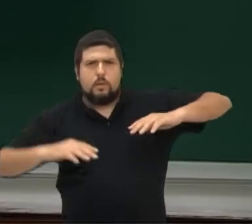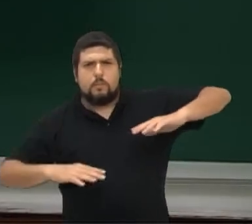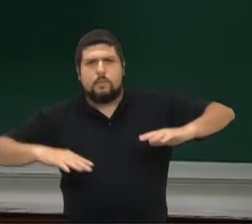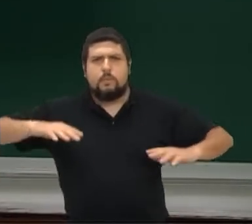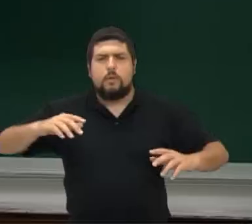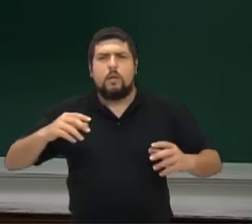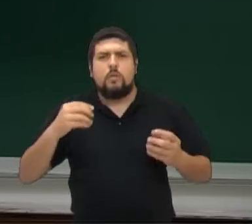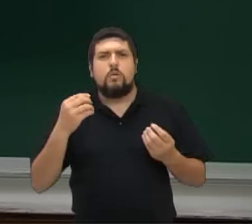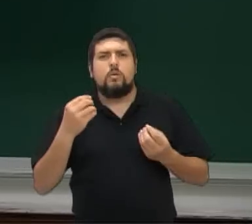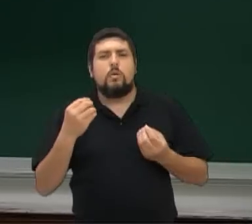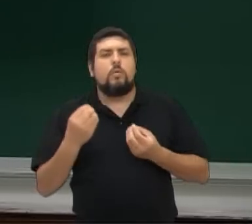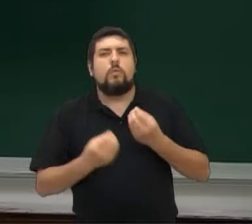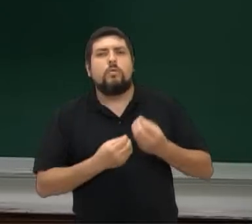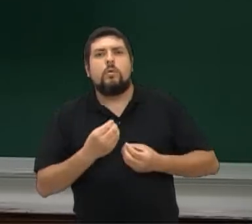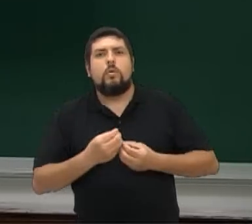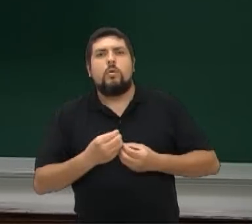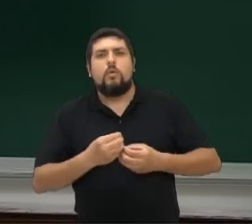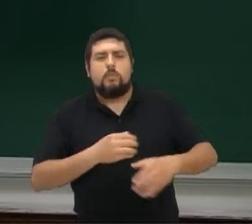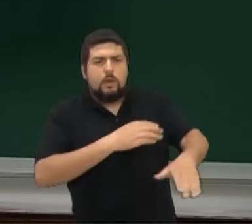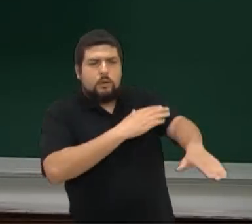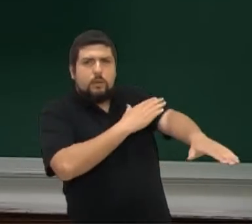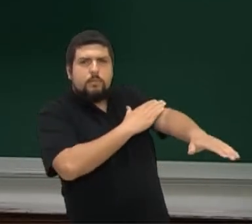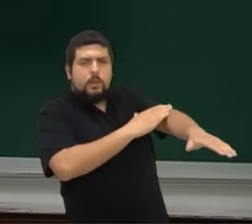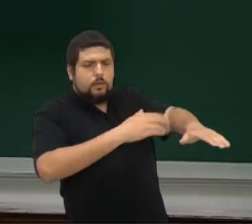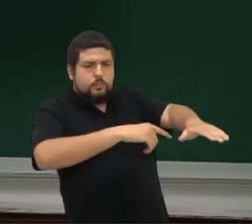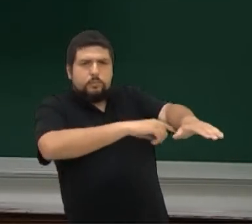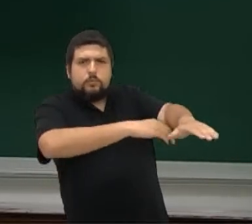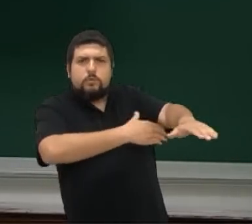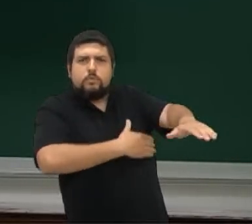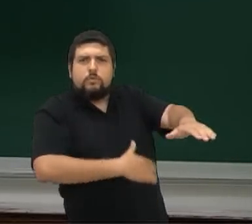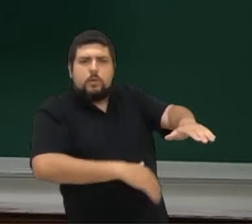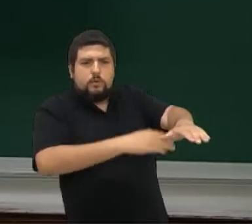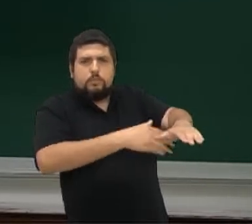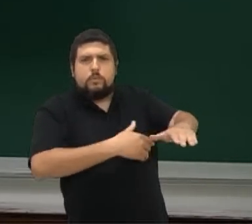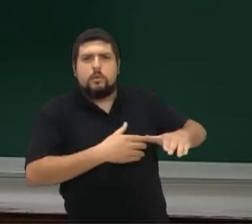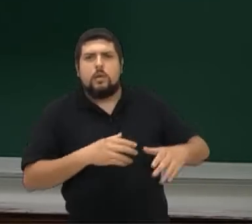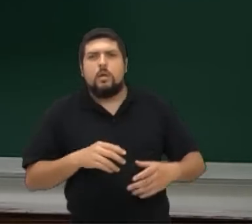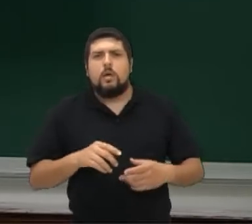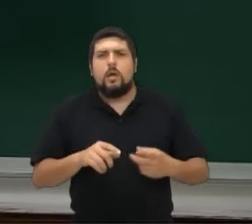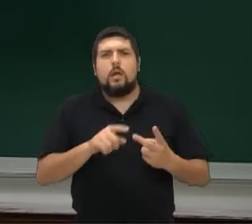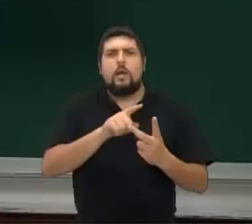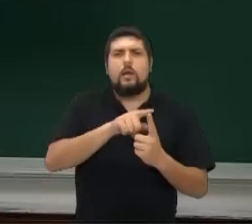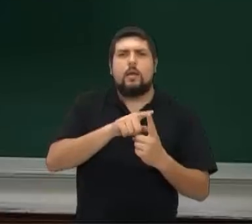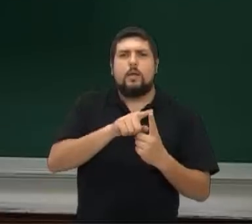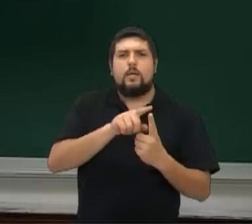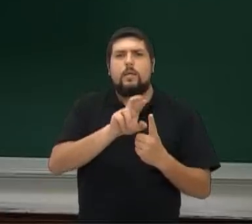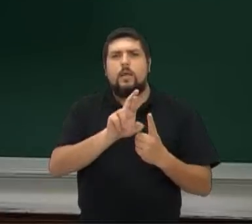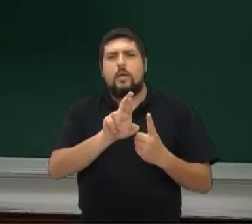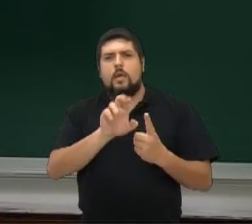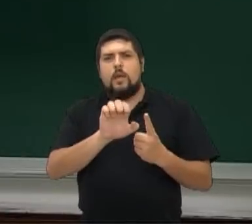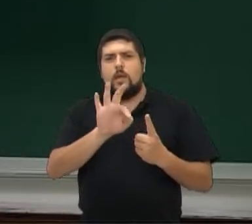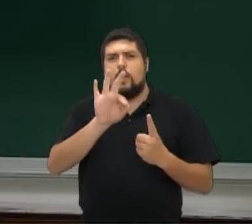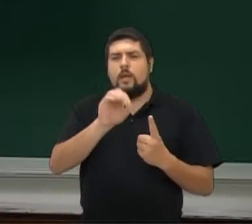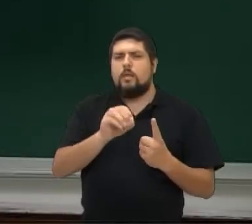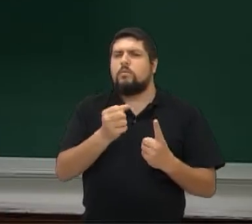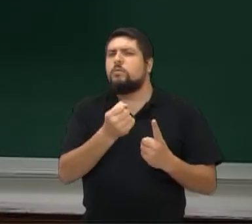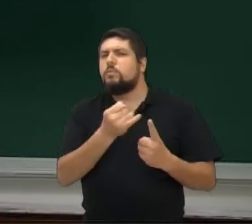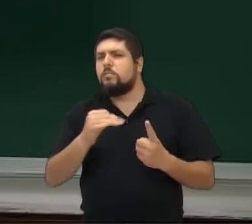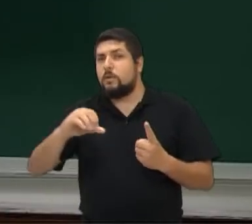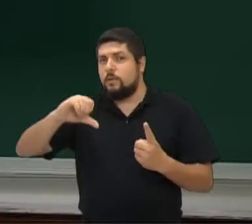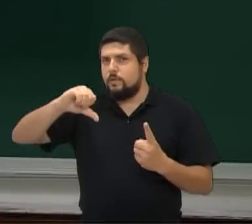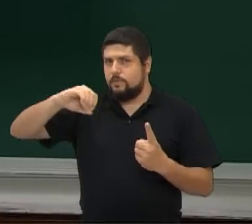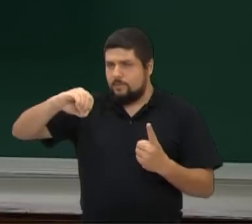pede para você classificar esse ângulo ou em ângulo reto, que equivale a 90